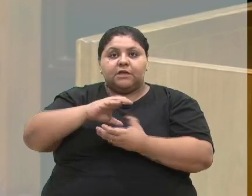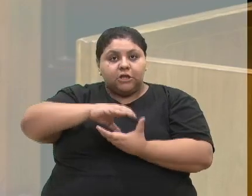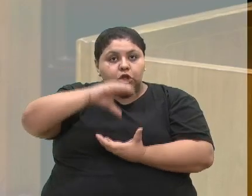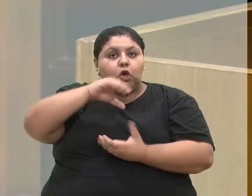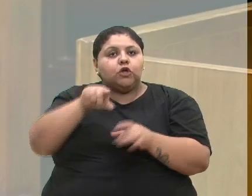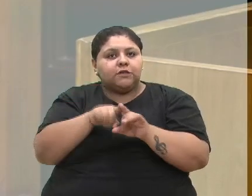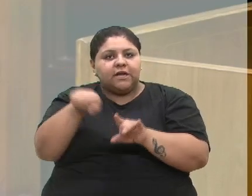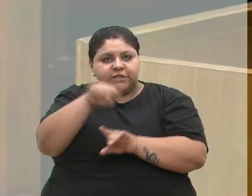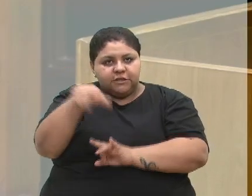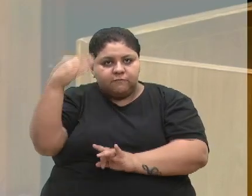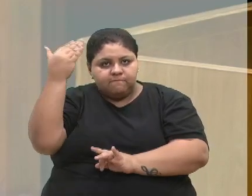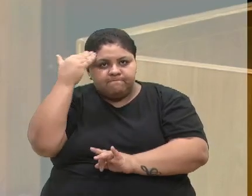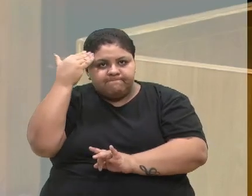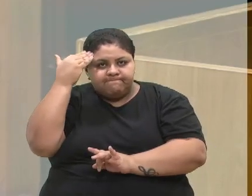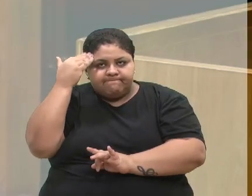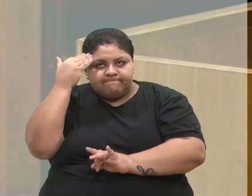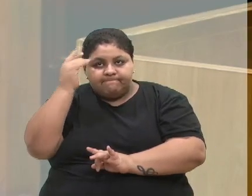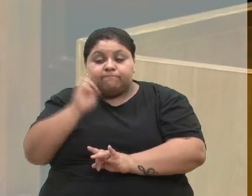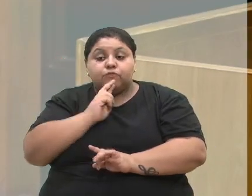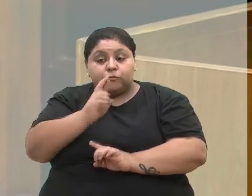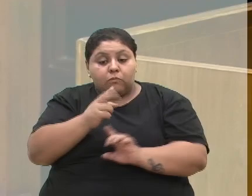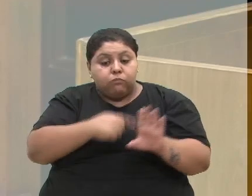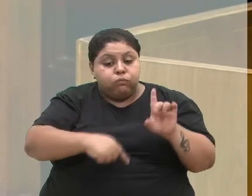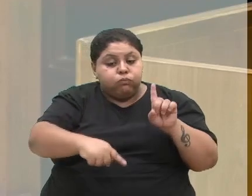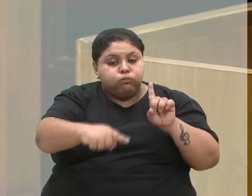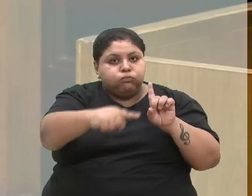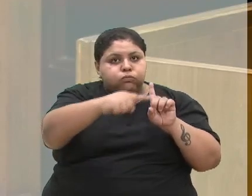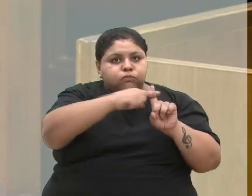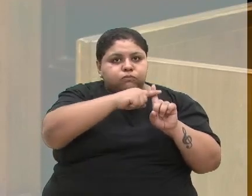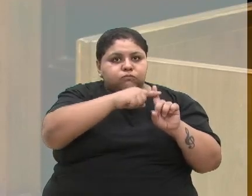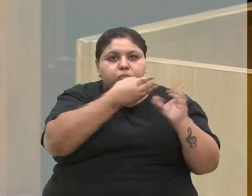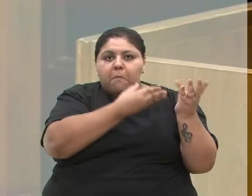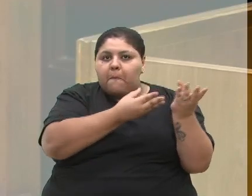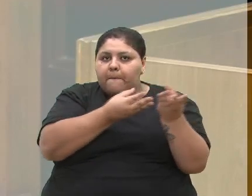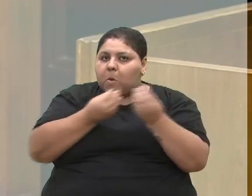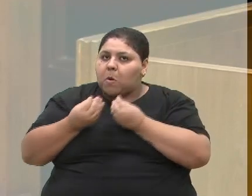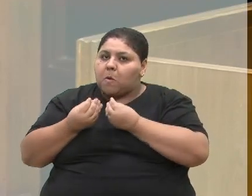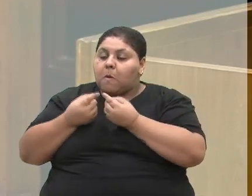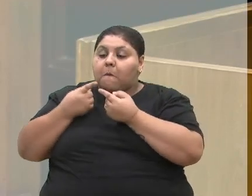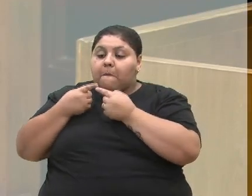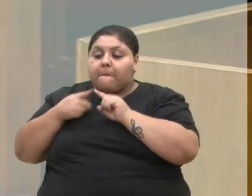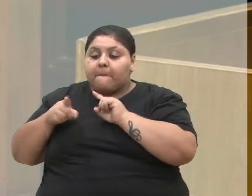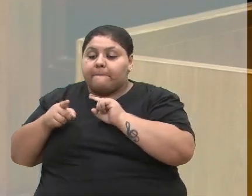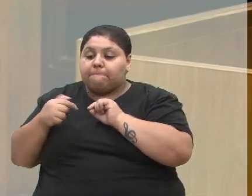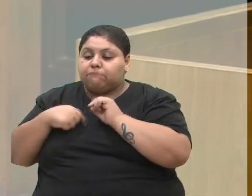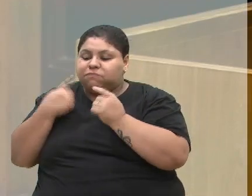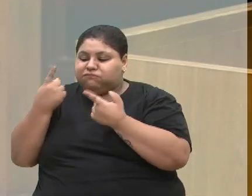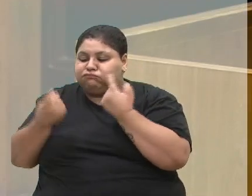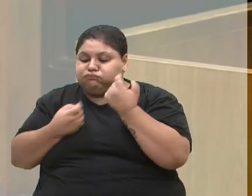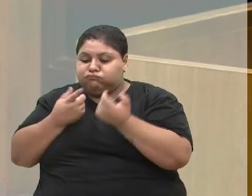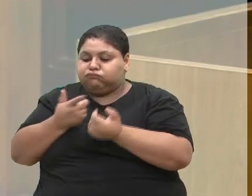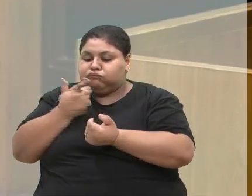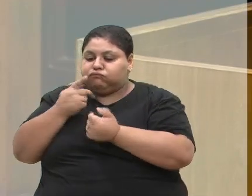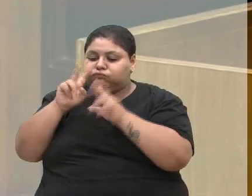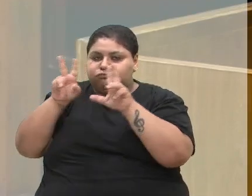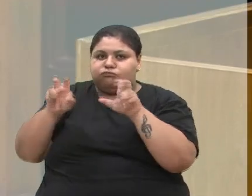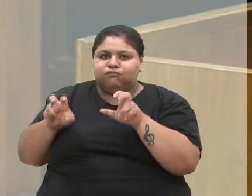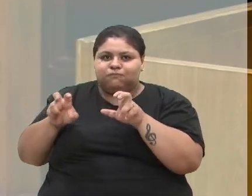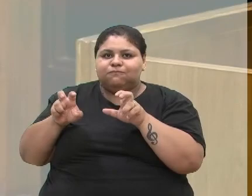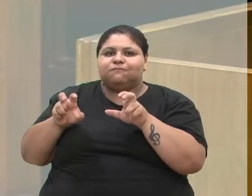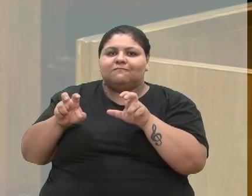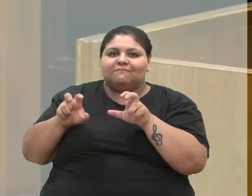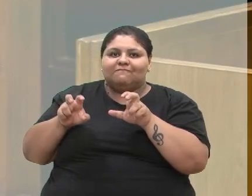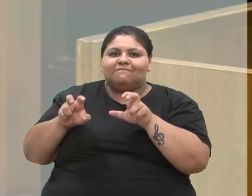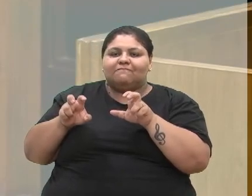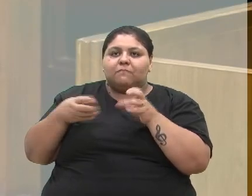Então, a gente sabe que respostas positivas, nesse caso, são muitas, mas ainda me preocupa quando a gente fala do assunto, e ainda